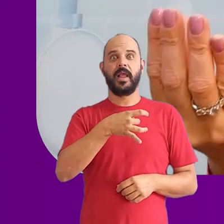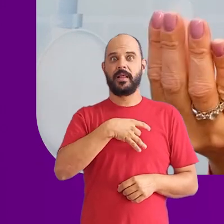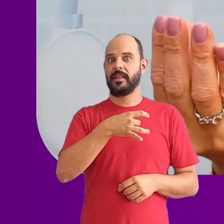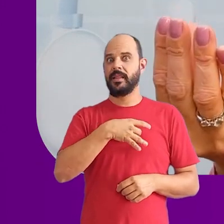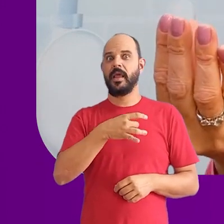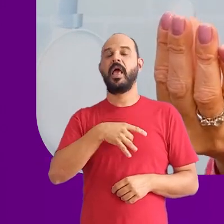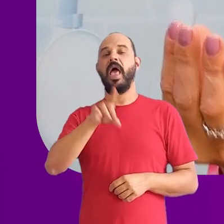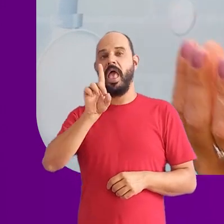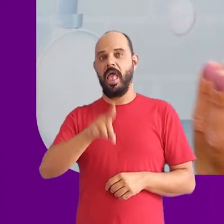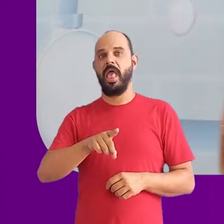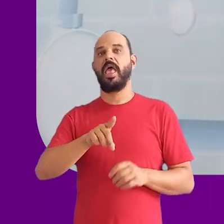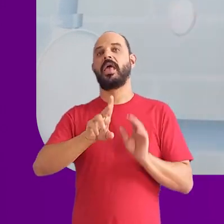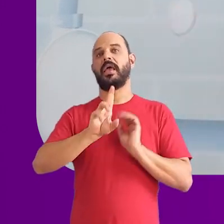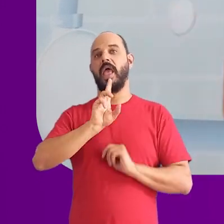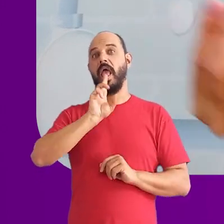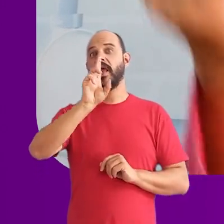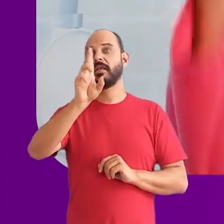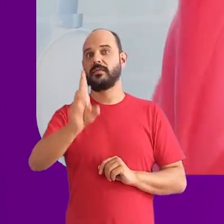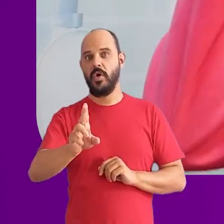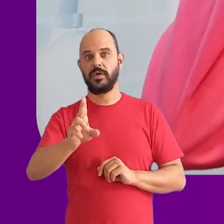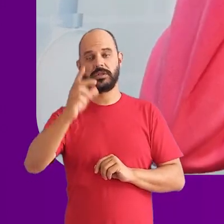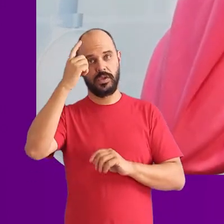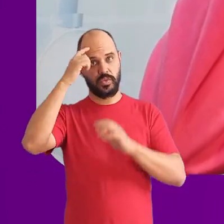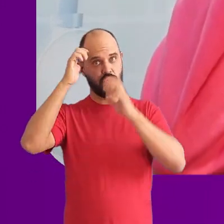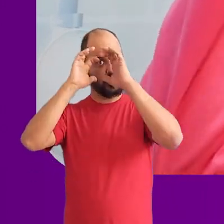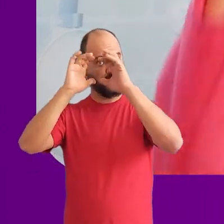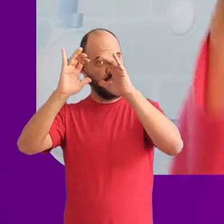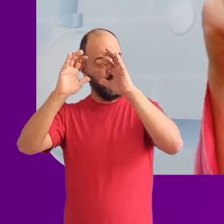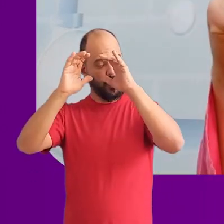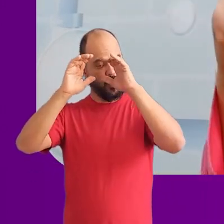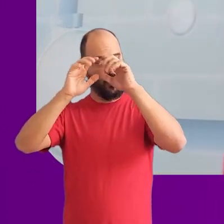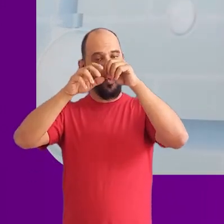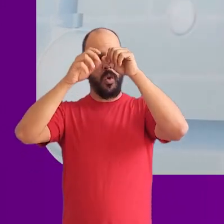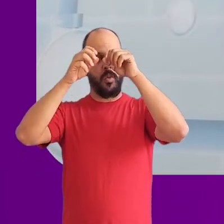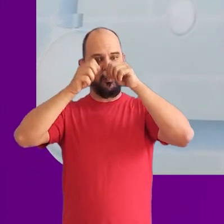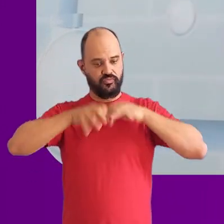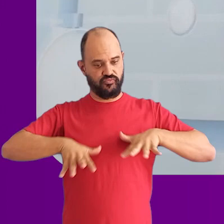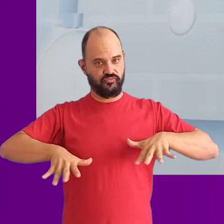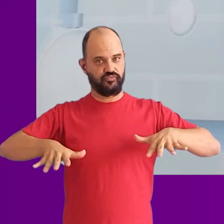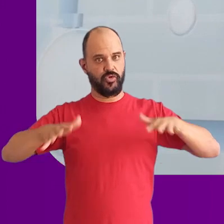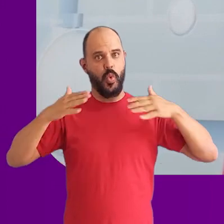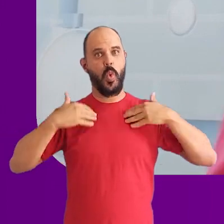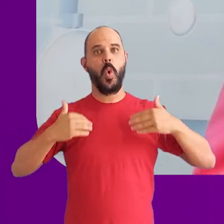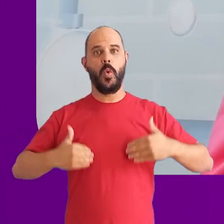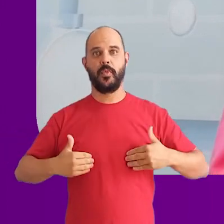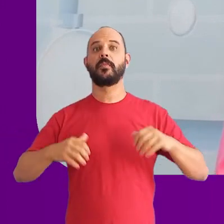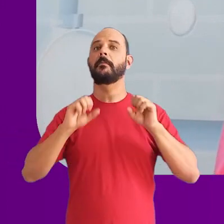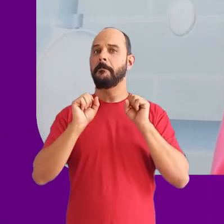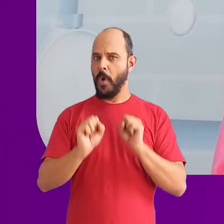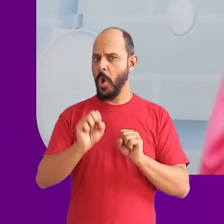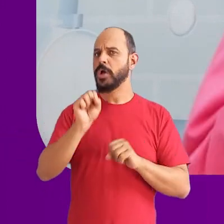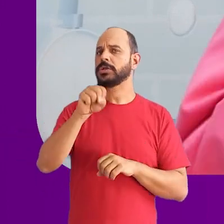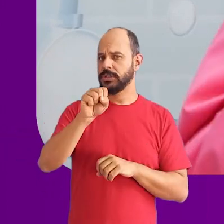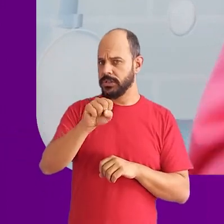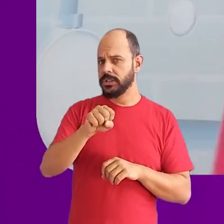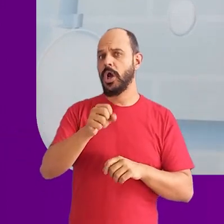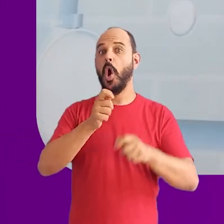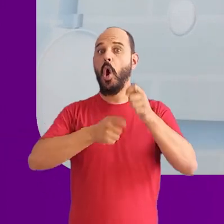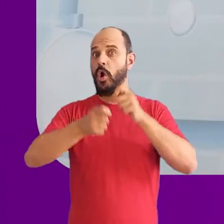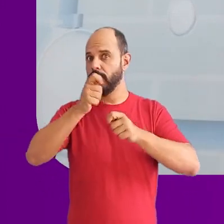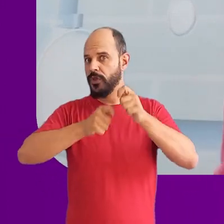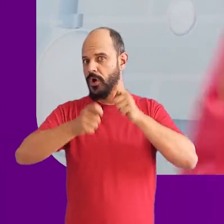na hora do medo são uma resposta do nosso cérebro para o nosso corpo. Mas o que muita gente não sabe é que é possível,